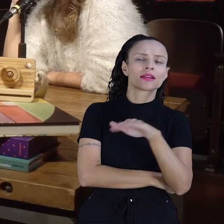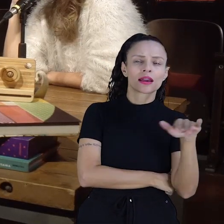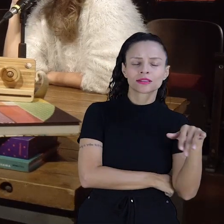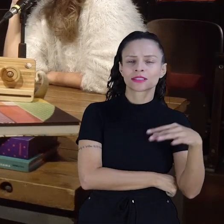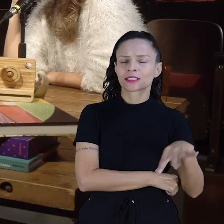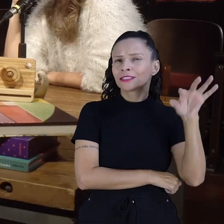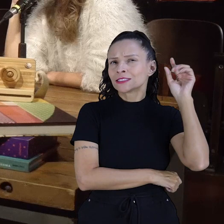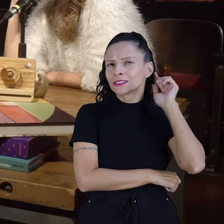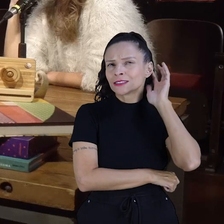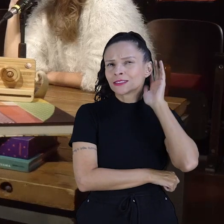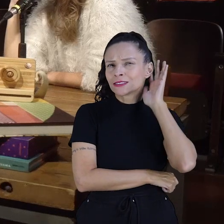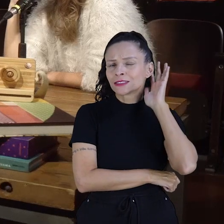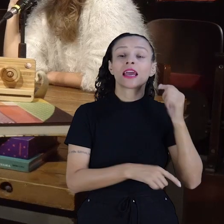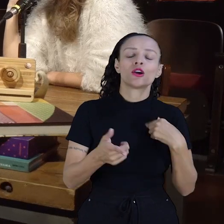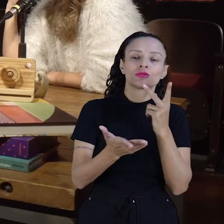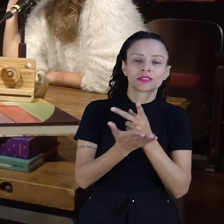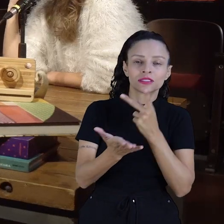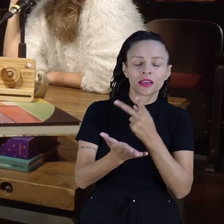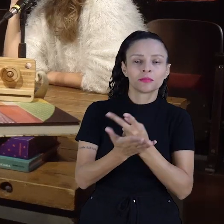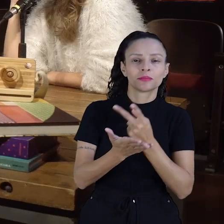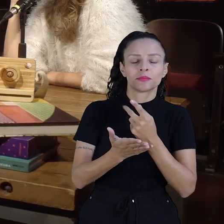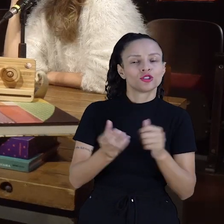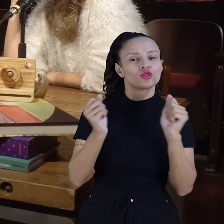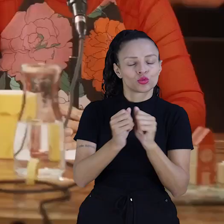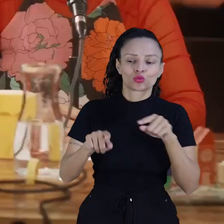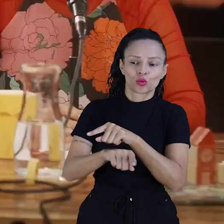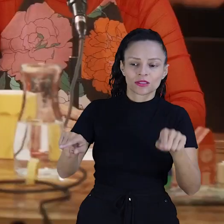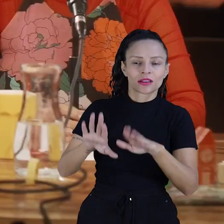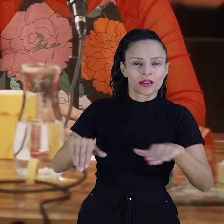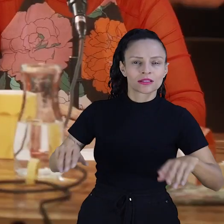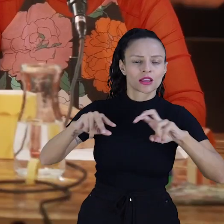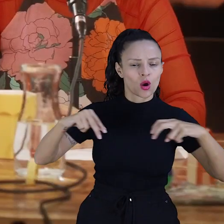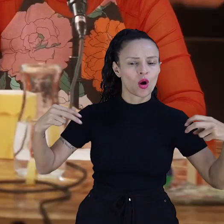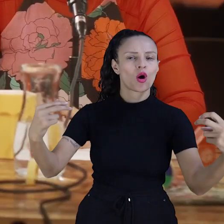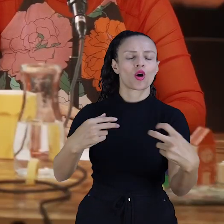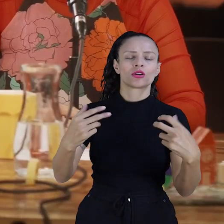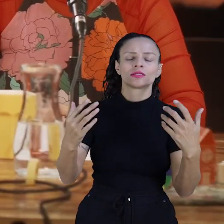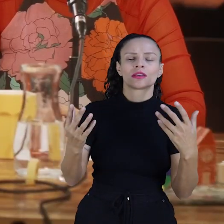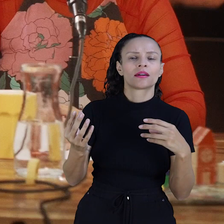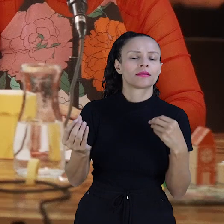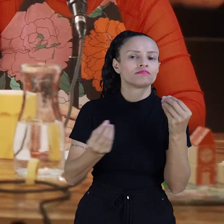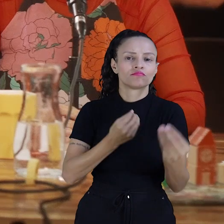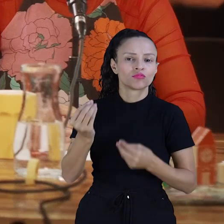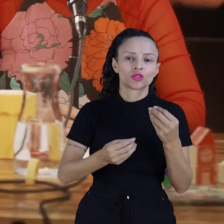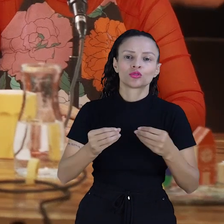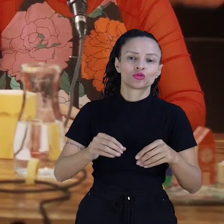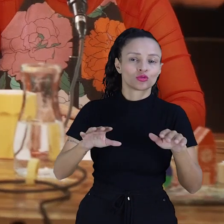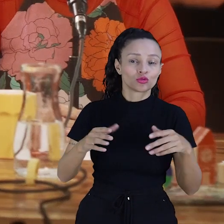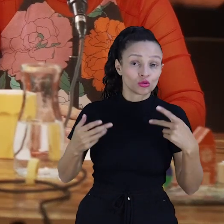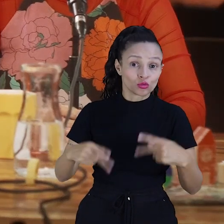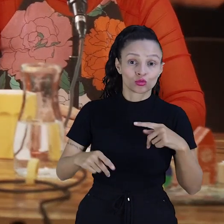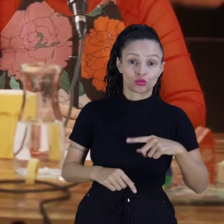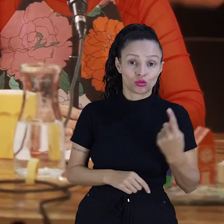a pulga que fica atrás da minha orelha sempre quando eu estou lá, junto com elas em roda, nas mesas, no